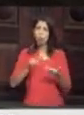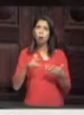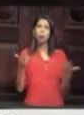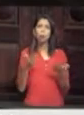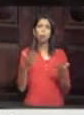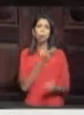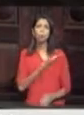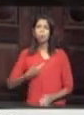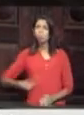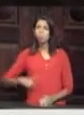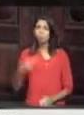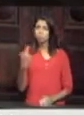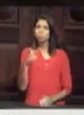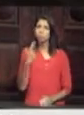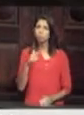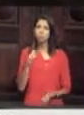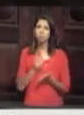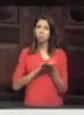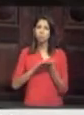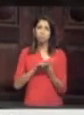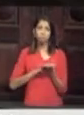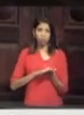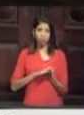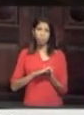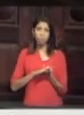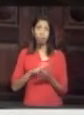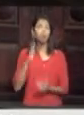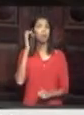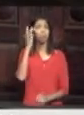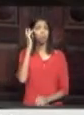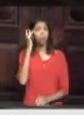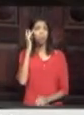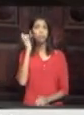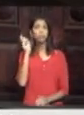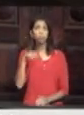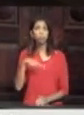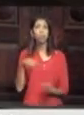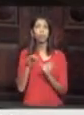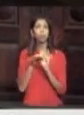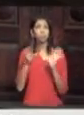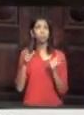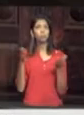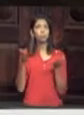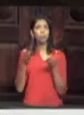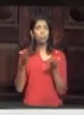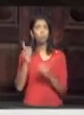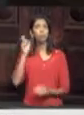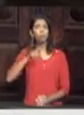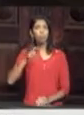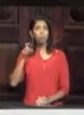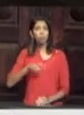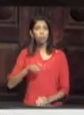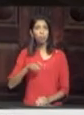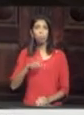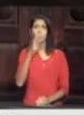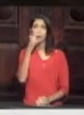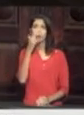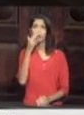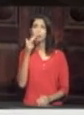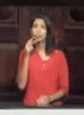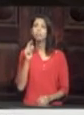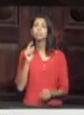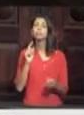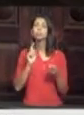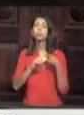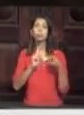hoje não goza mais de nenhuma credibilidade. Acho que a autorização dada aqui hoje será inócua.